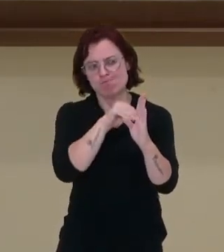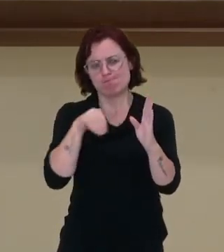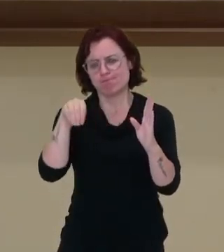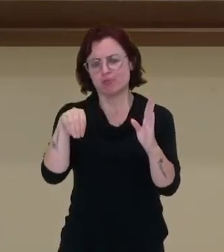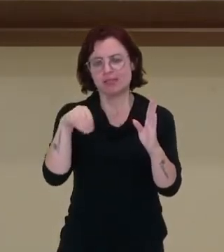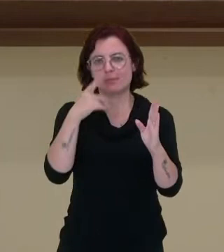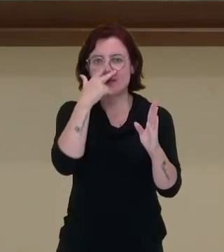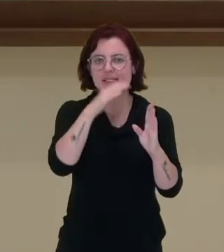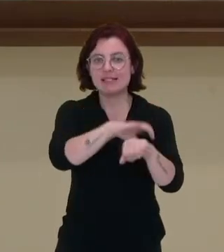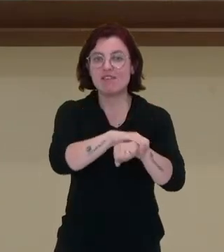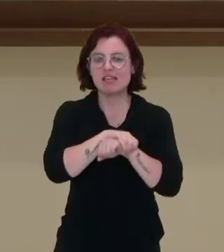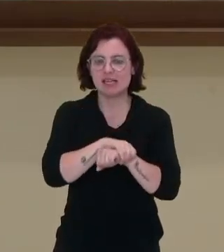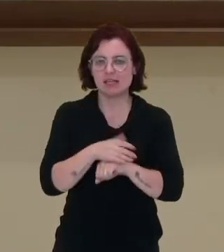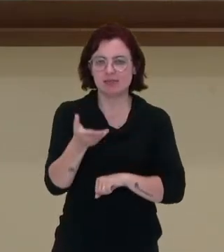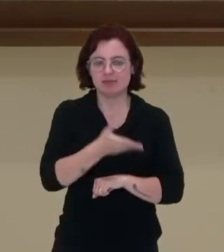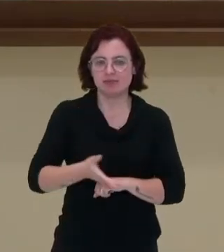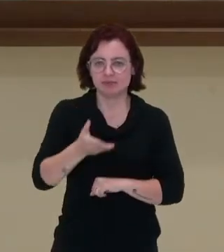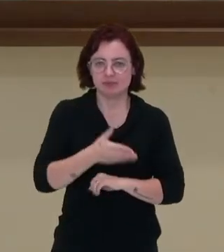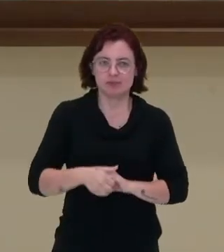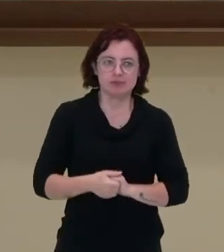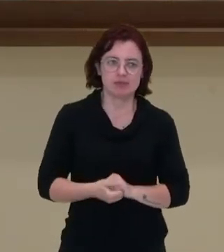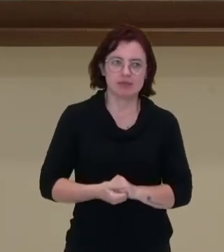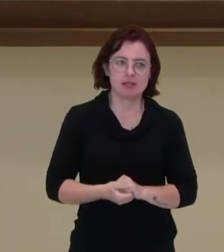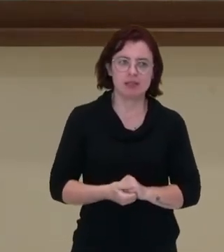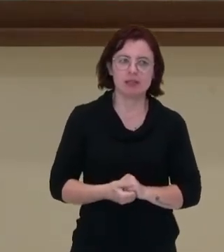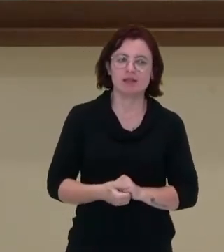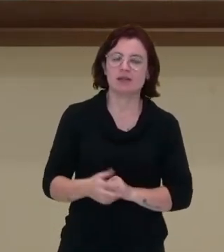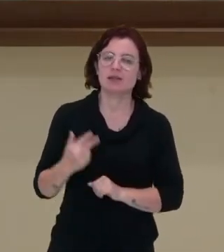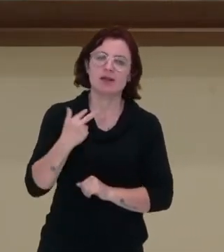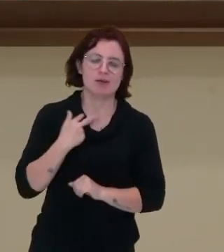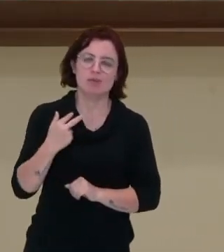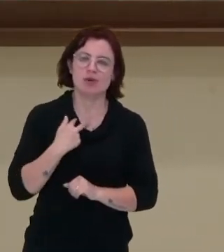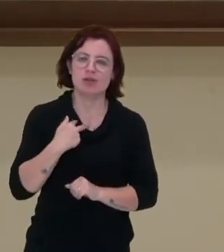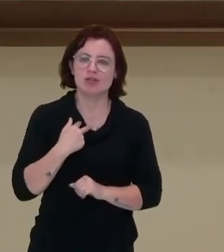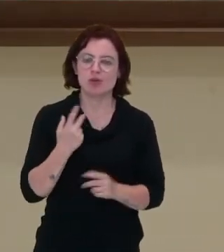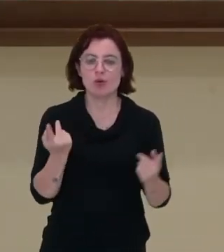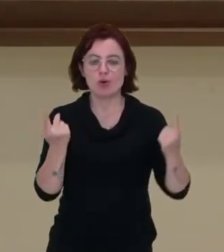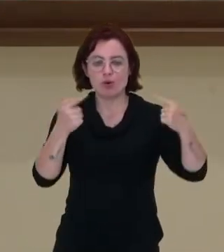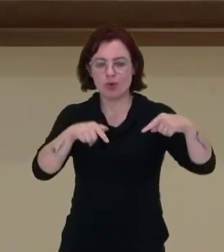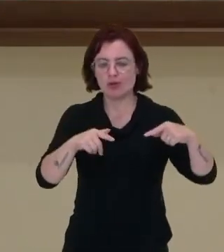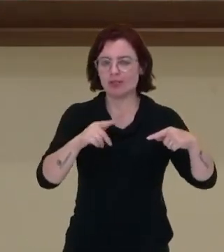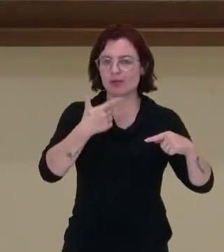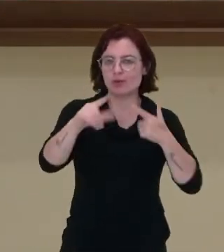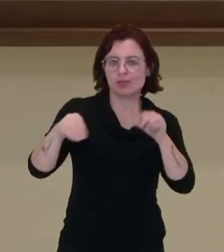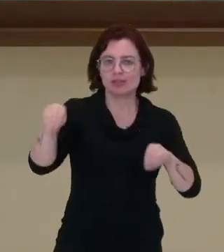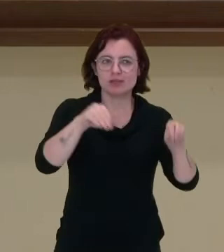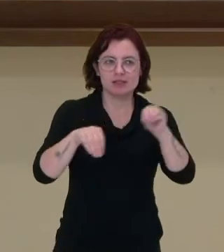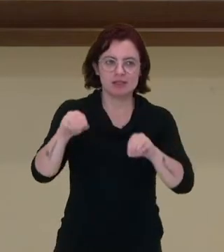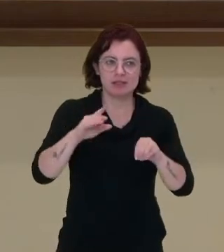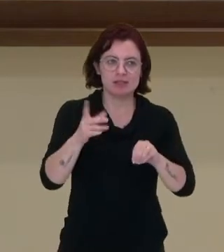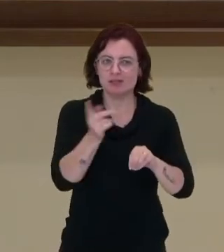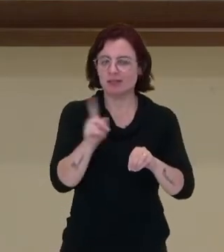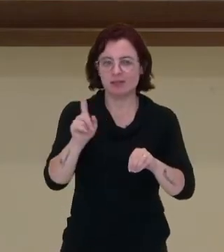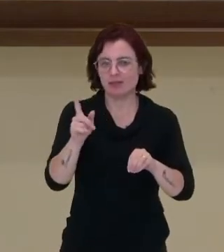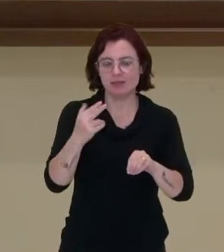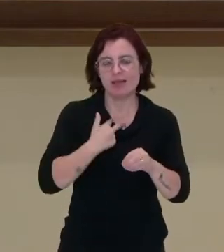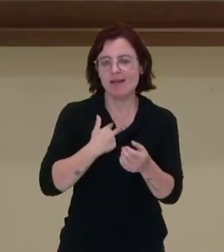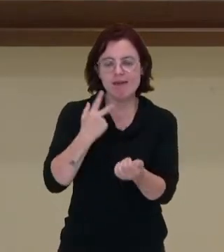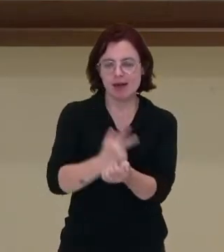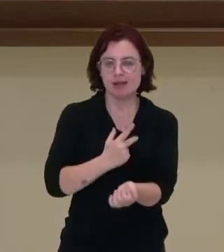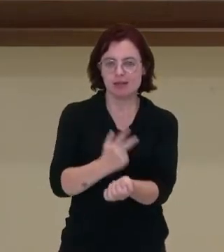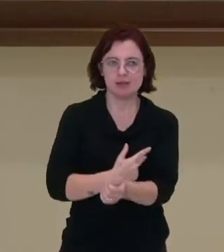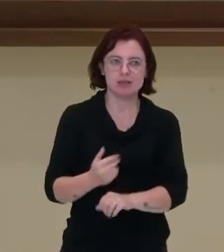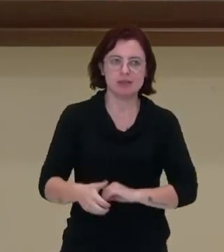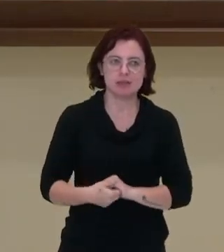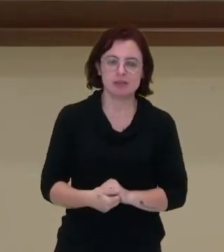defender-se desse xeque. Você não pode fazer nenhuma outra jogada. Todas as outras jogadas são ilegais. O que